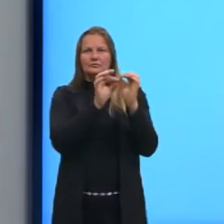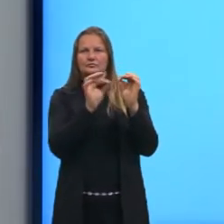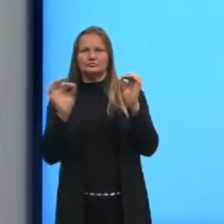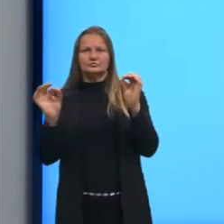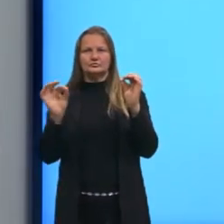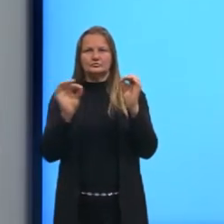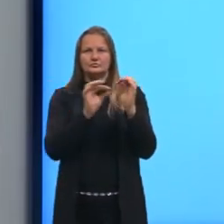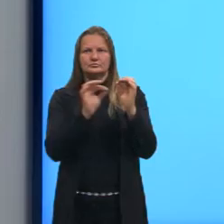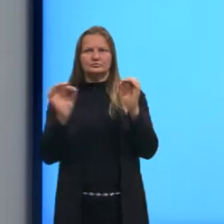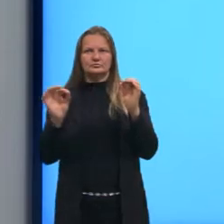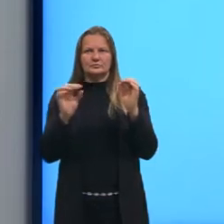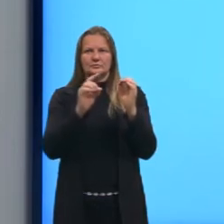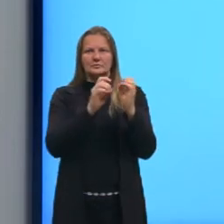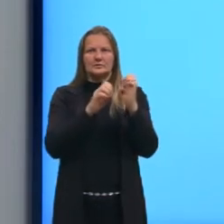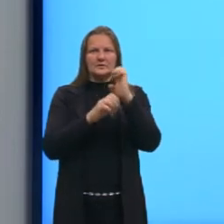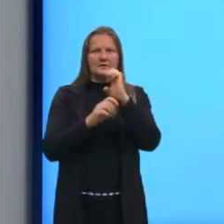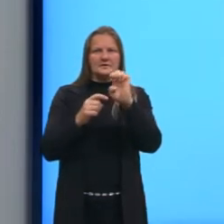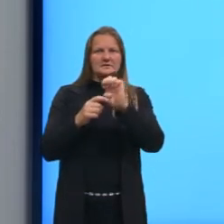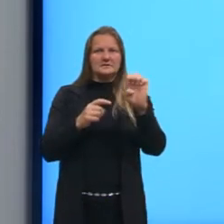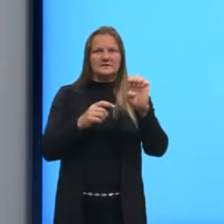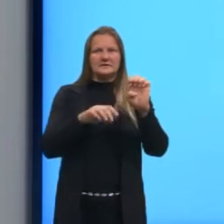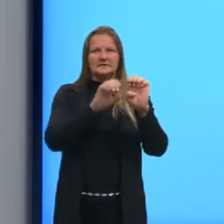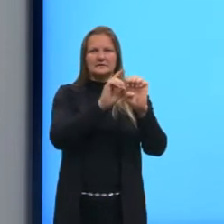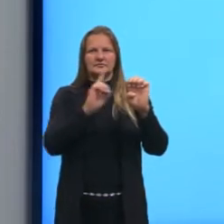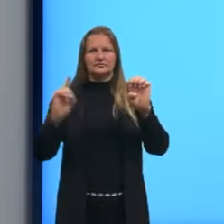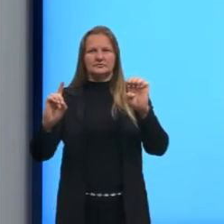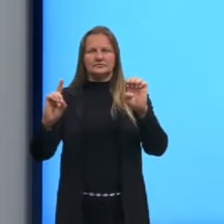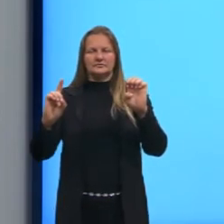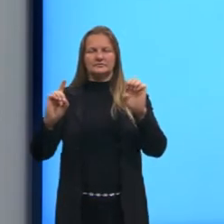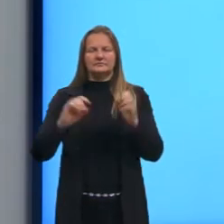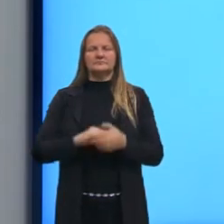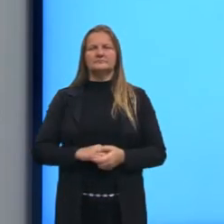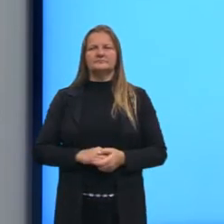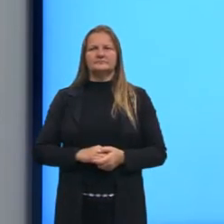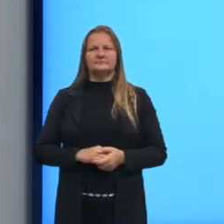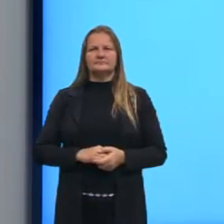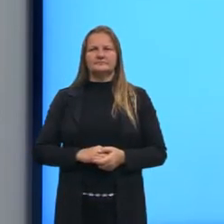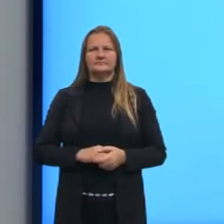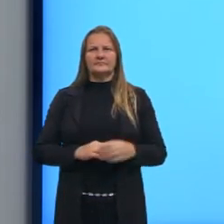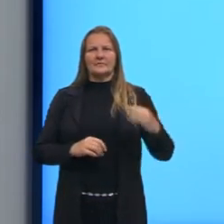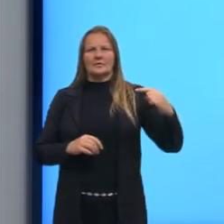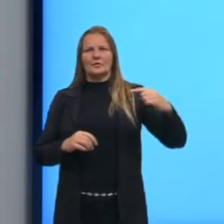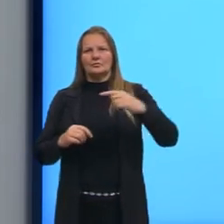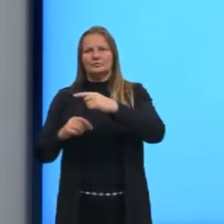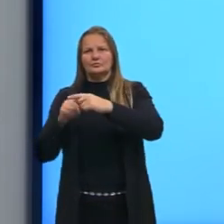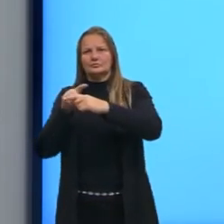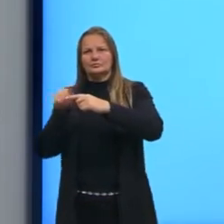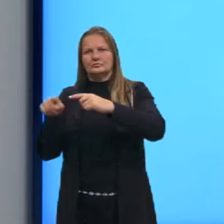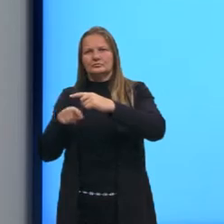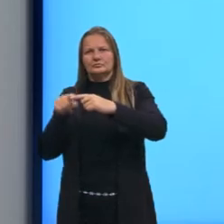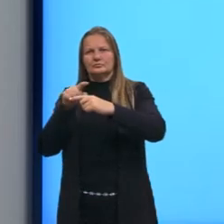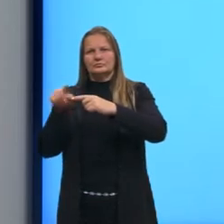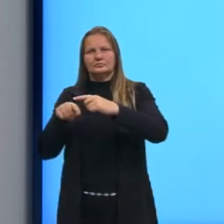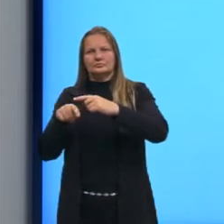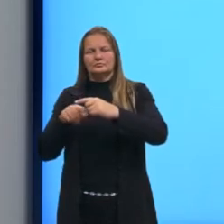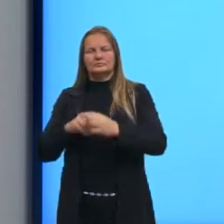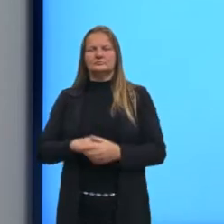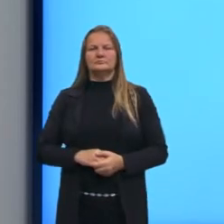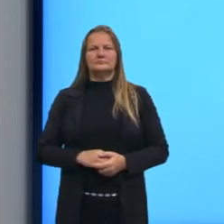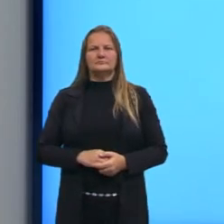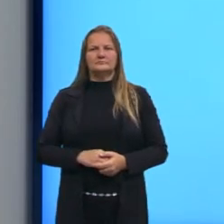direita. Isso quer dizer, né, que a onda ela está vindo para cá, da esquerda para a